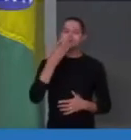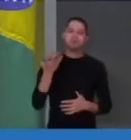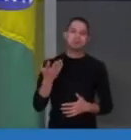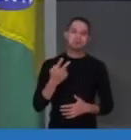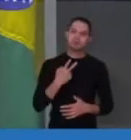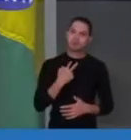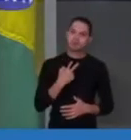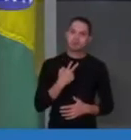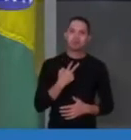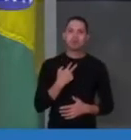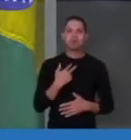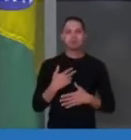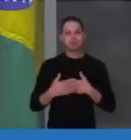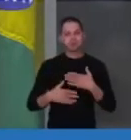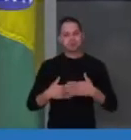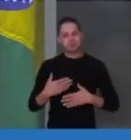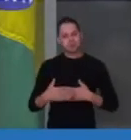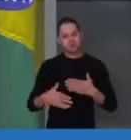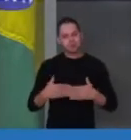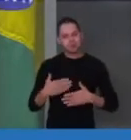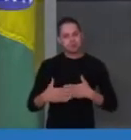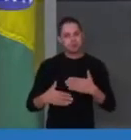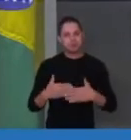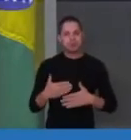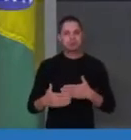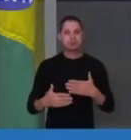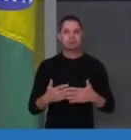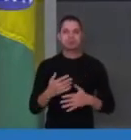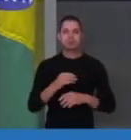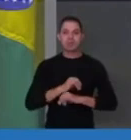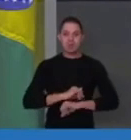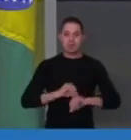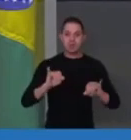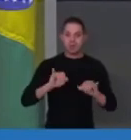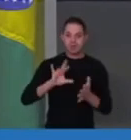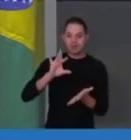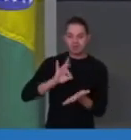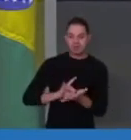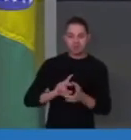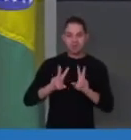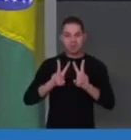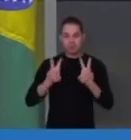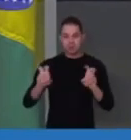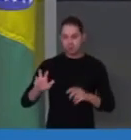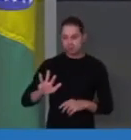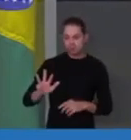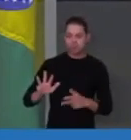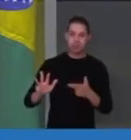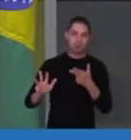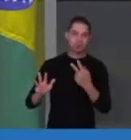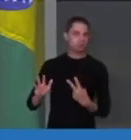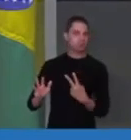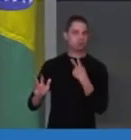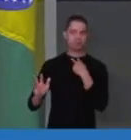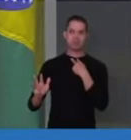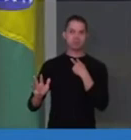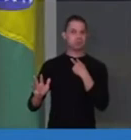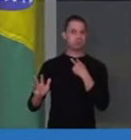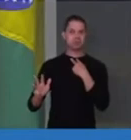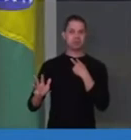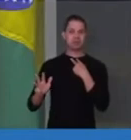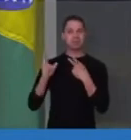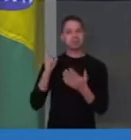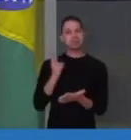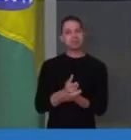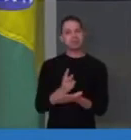durante todo o processo eleitoral não se podia falar a verdade acerca do candidato Lula. Todas as vezes que nós